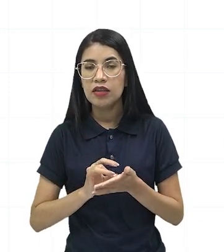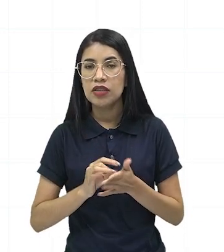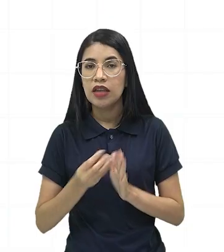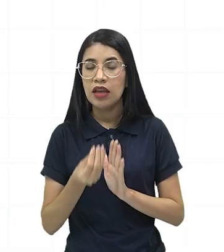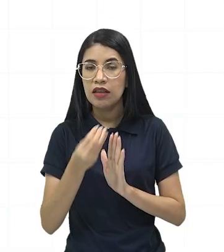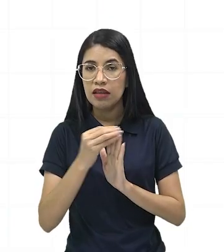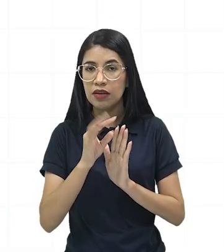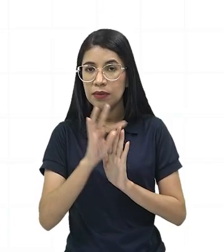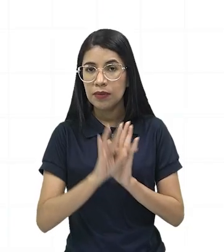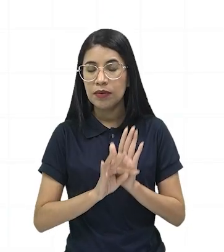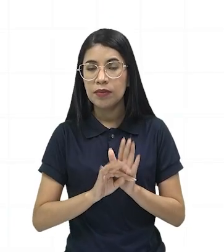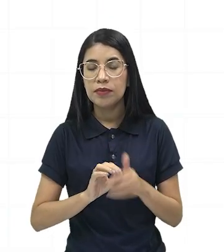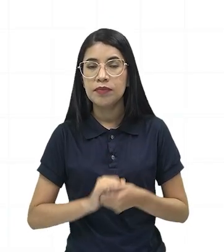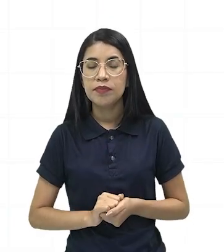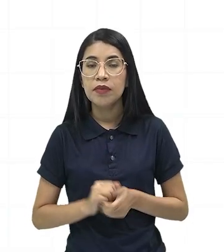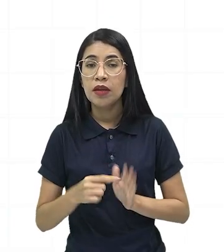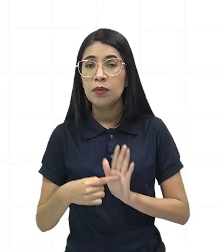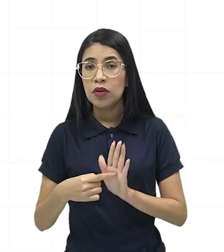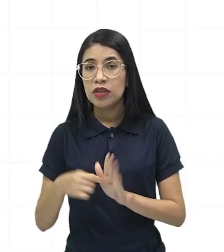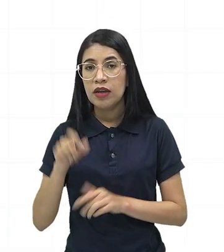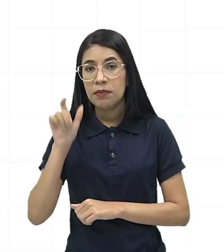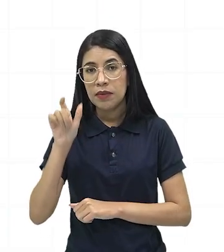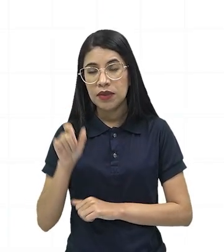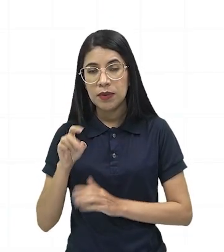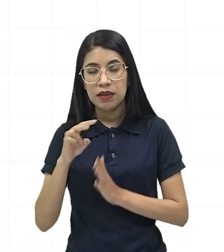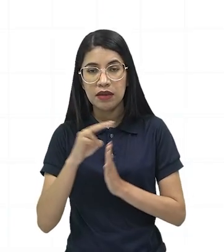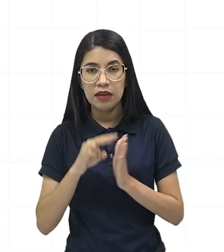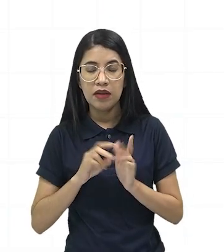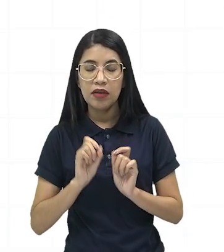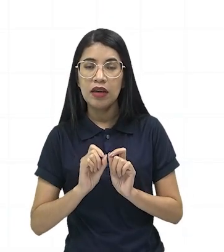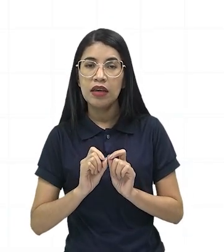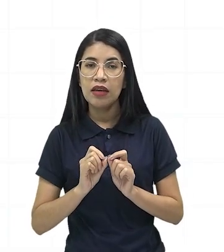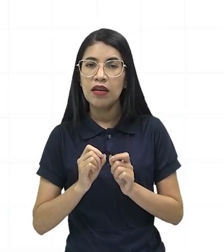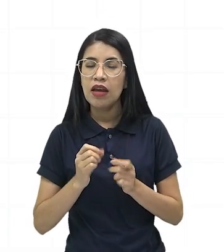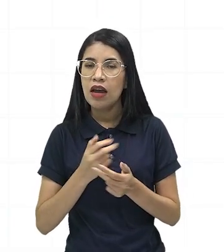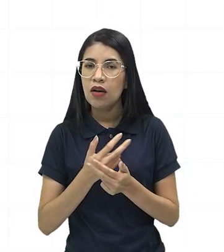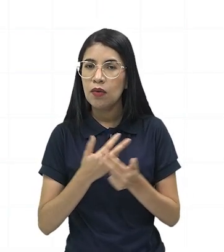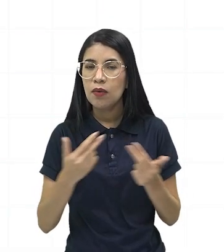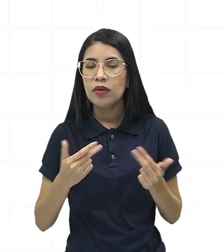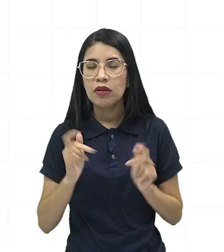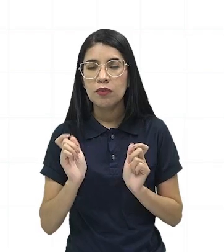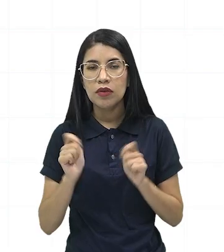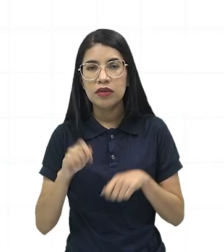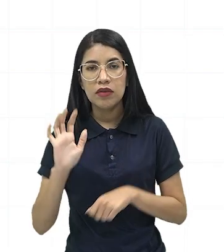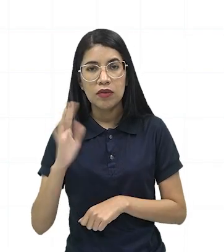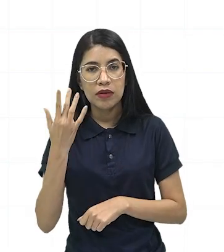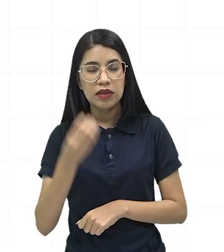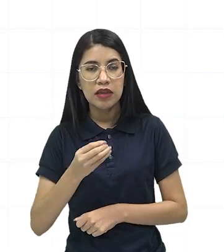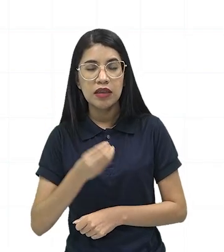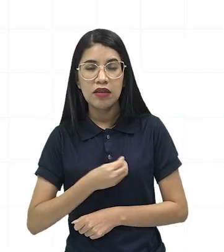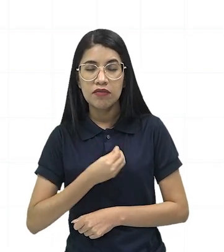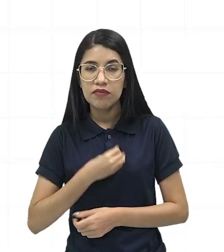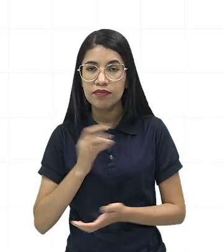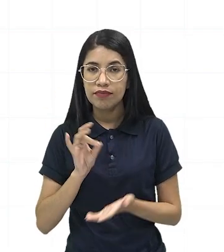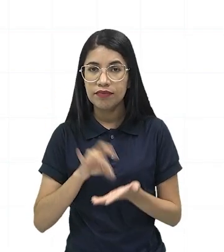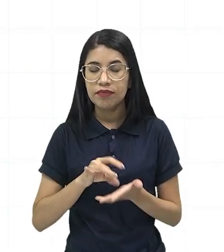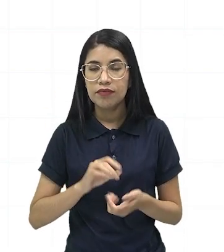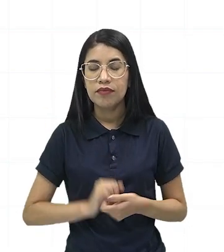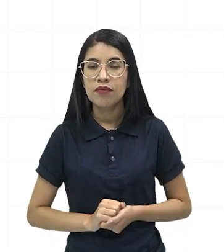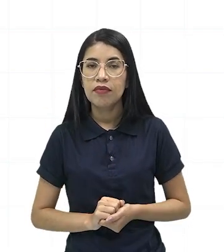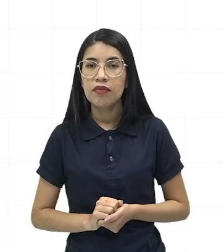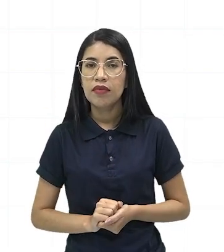dando ao leitor a ideia de que tais acontecimentos são perfeitamente possíveis no mundo real. Então, observe que a questão